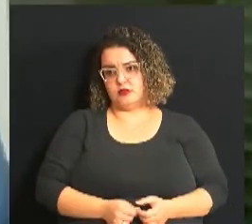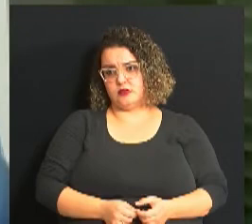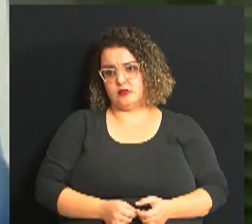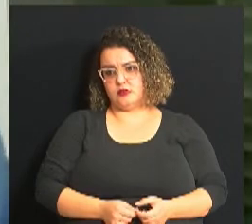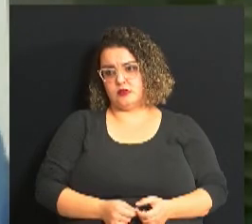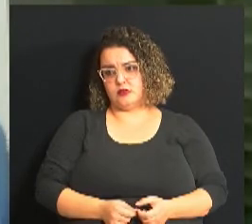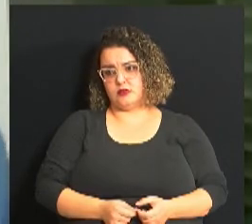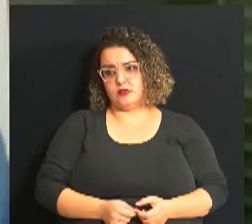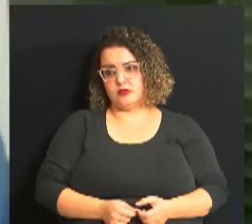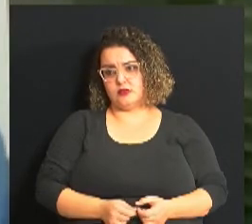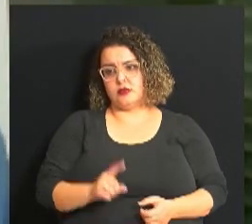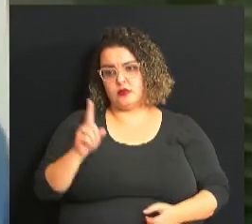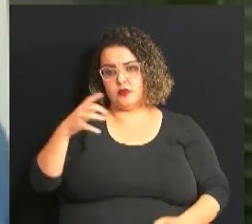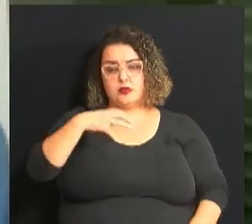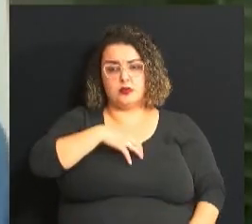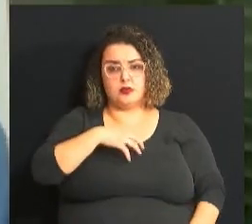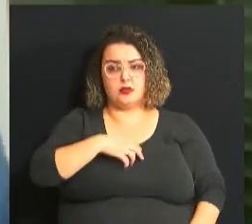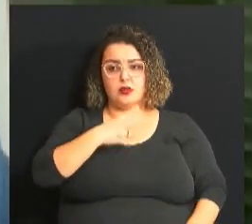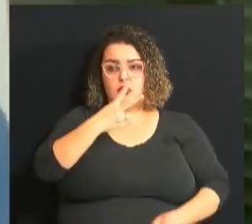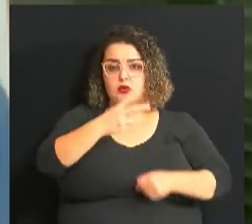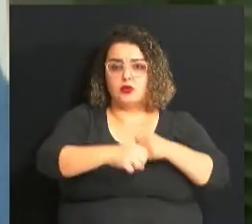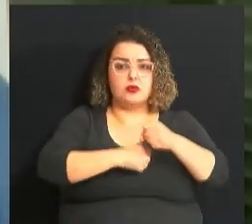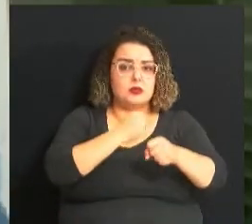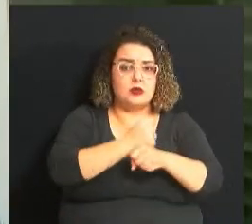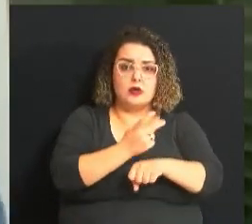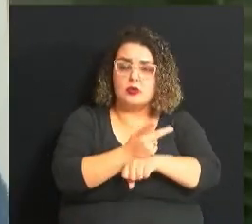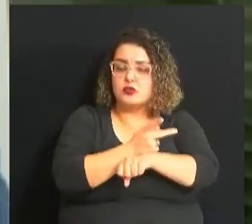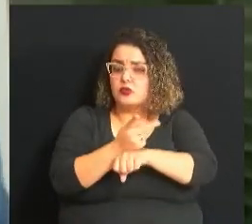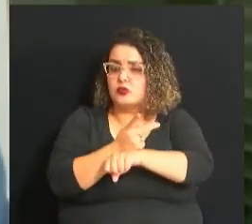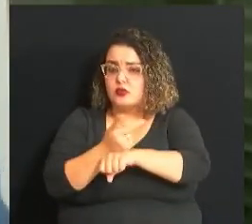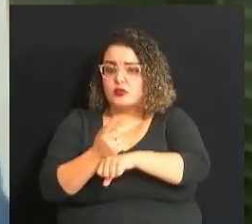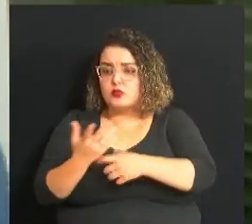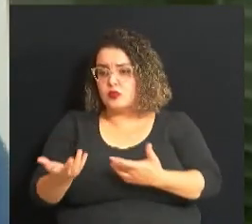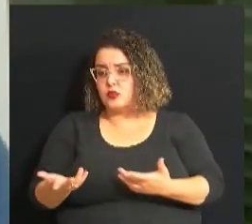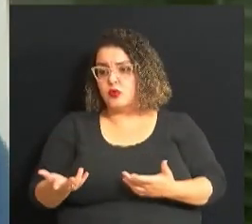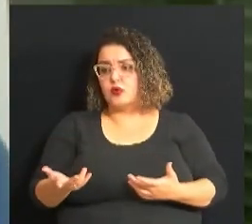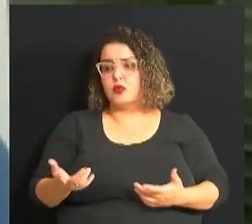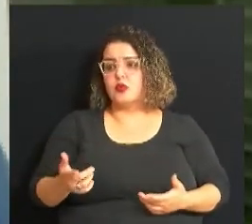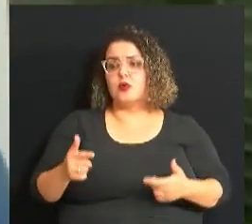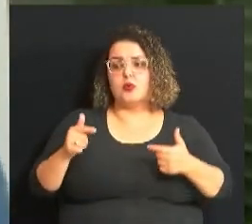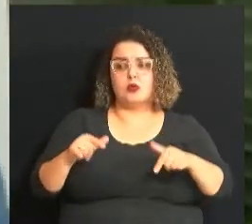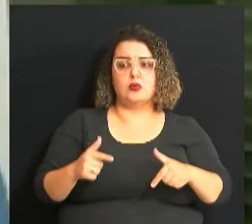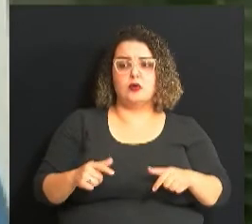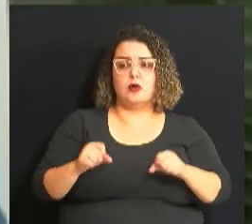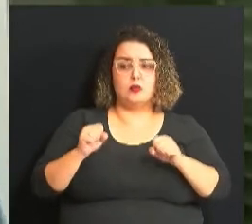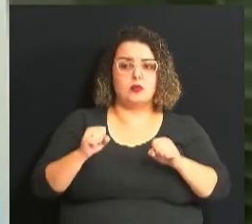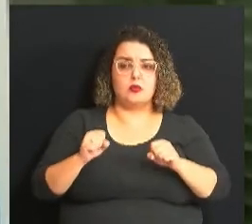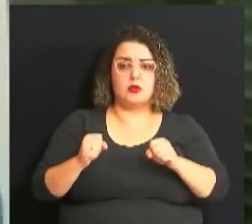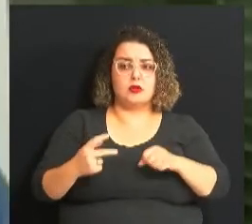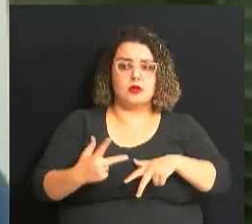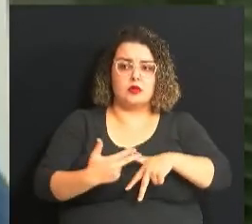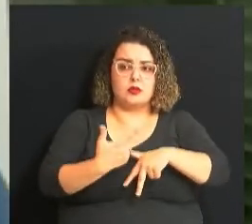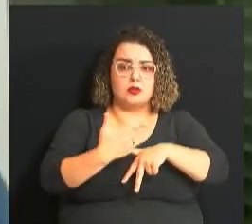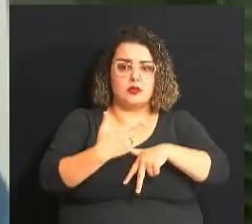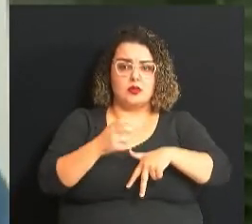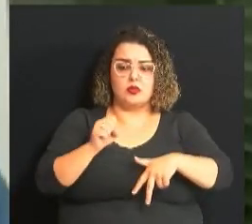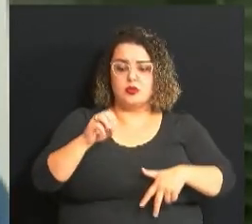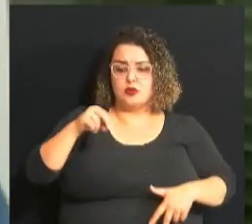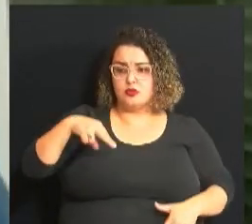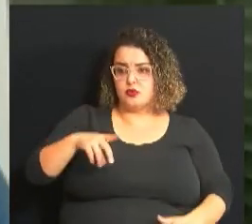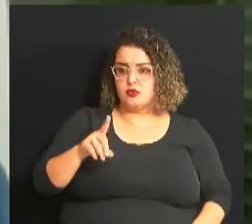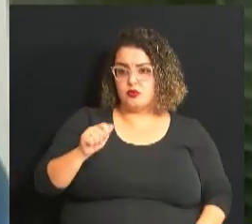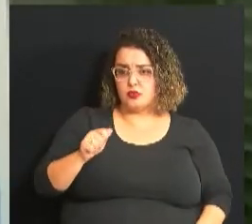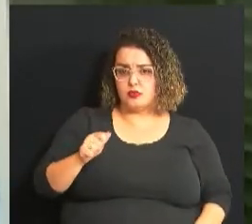da Bahia, fazia 2 anos que ele estava procurando algum lugar que pudesse operar e tirar a sonda, que ele usava 2 anos uma sonda que sai pela